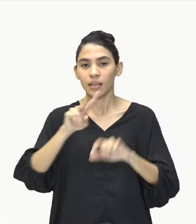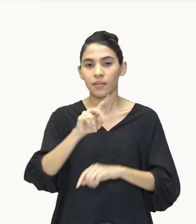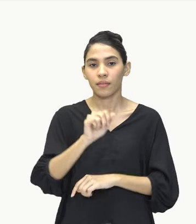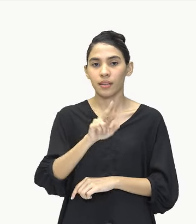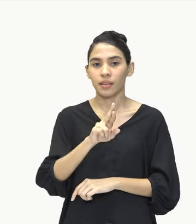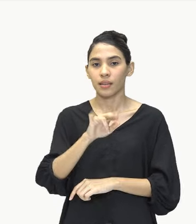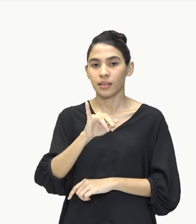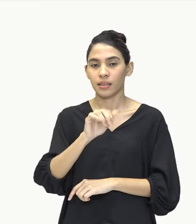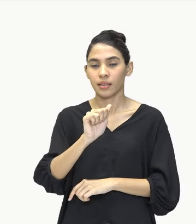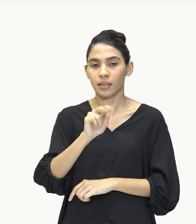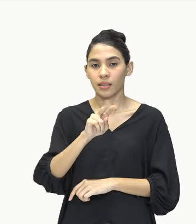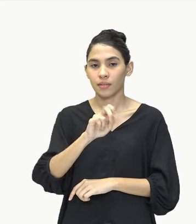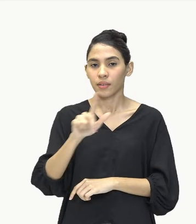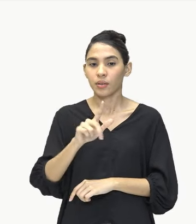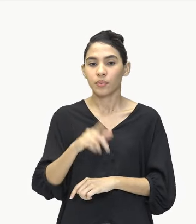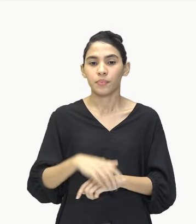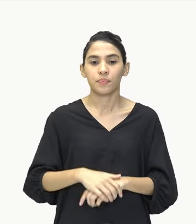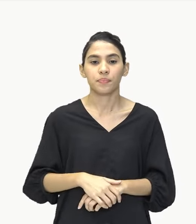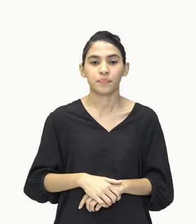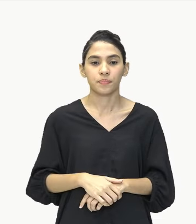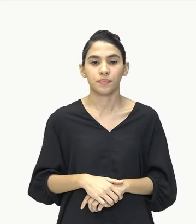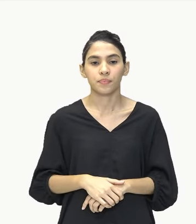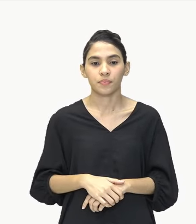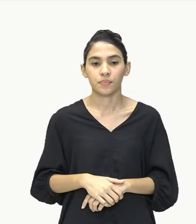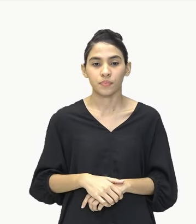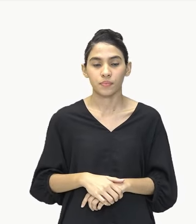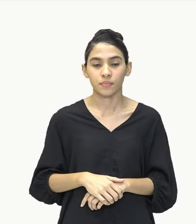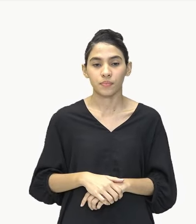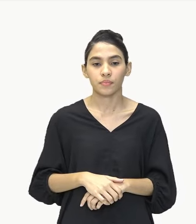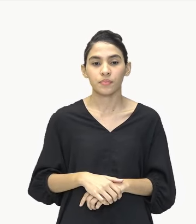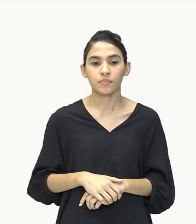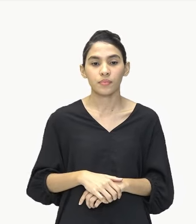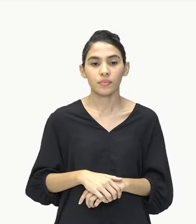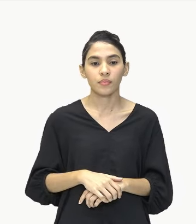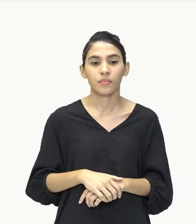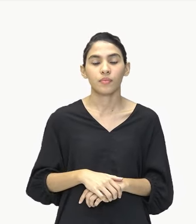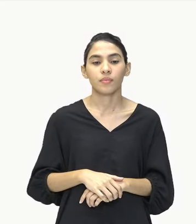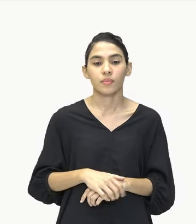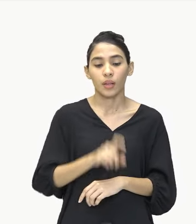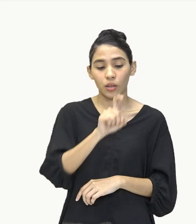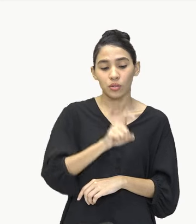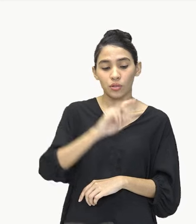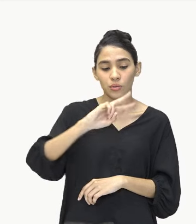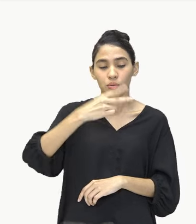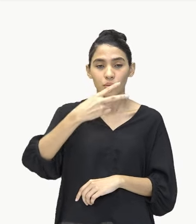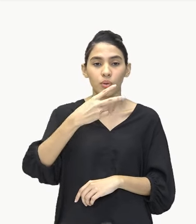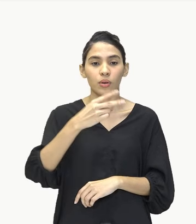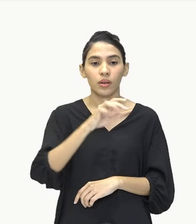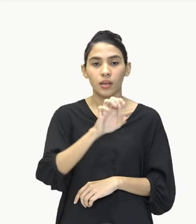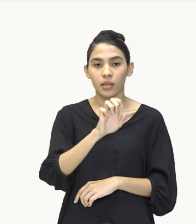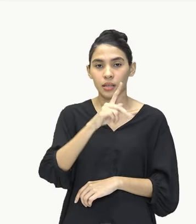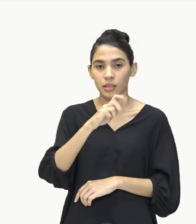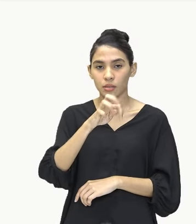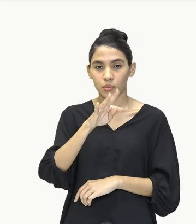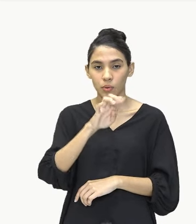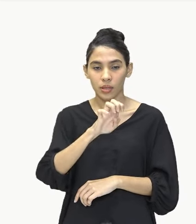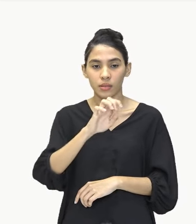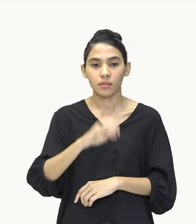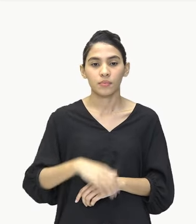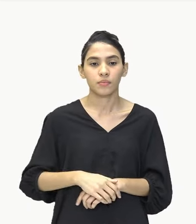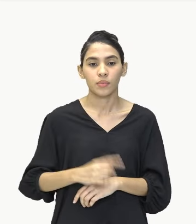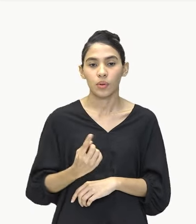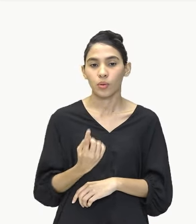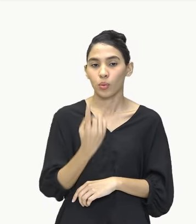variáveis. E o que acontece? O 2 é o expoente do x, o 1 é o expoente